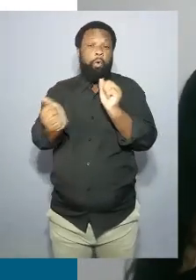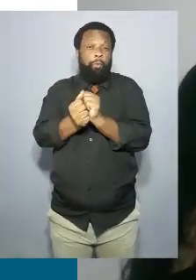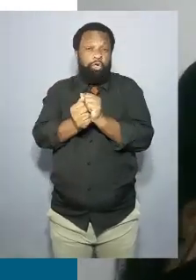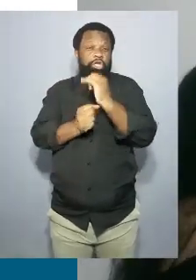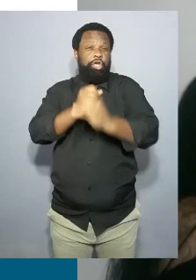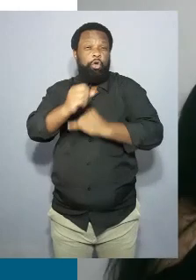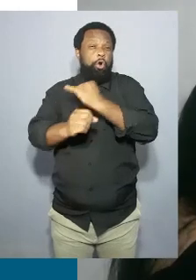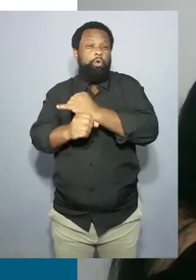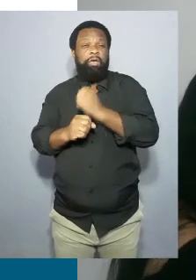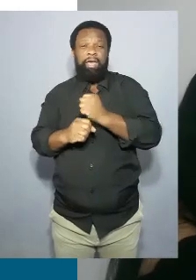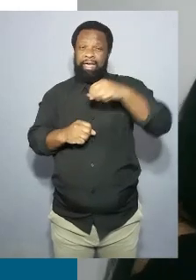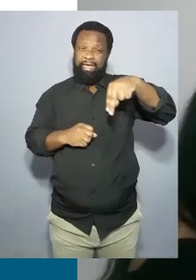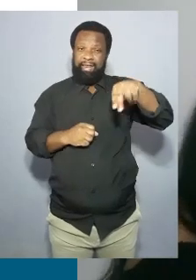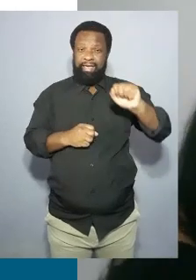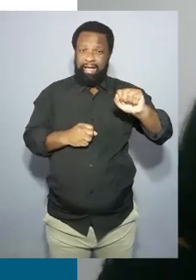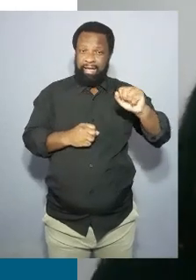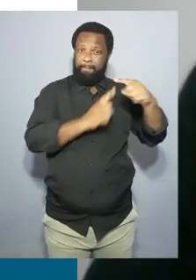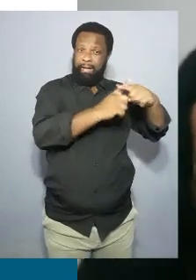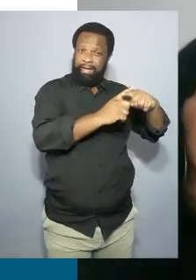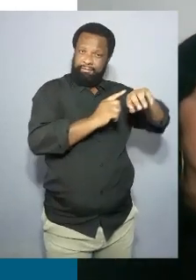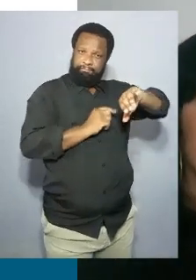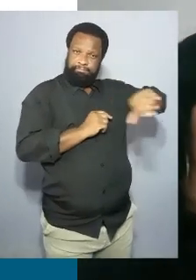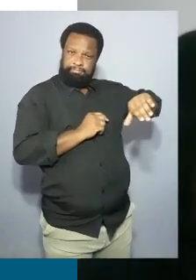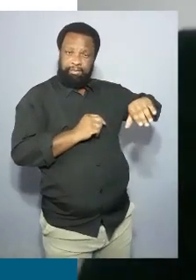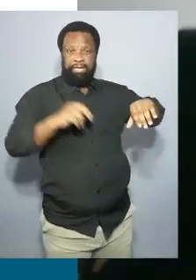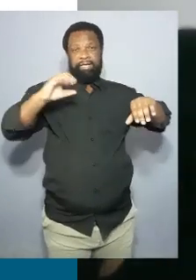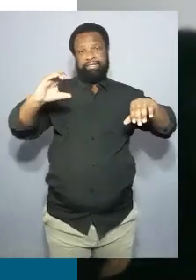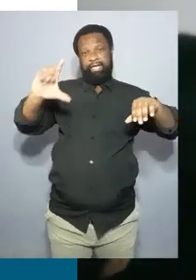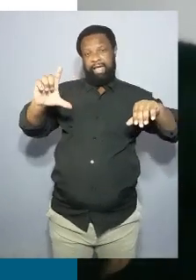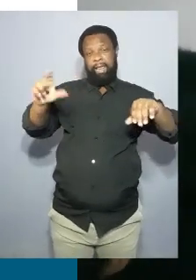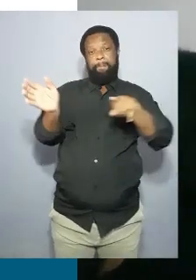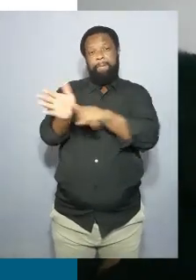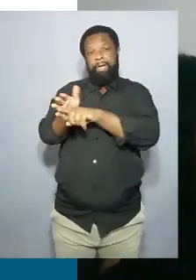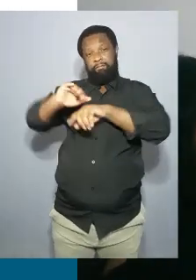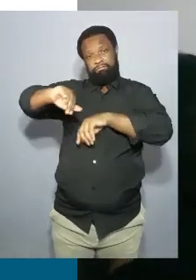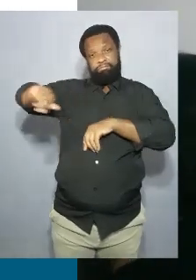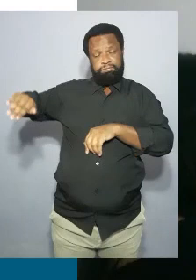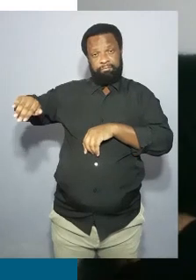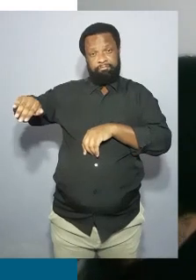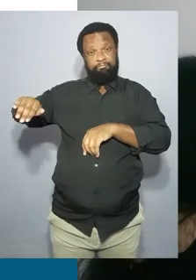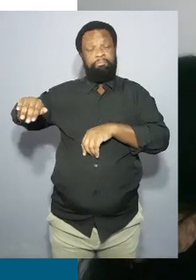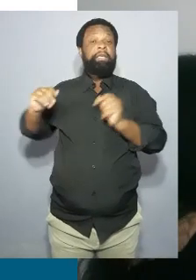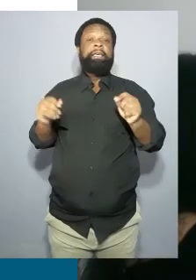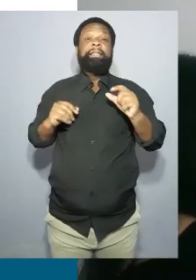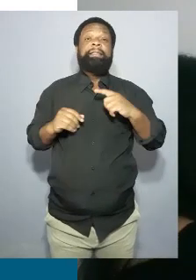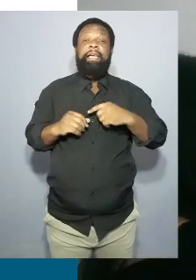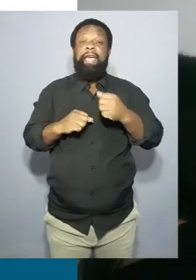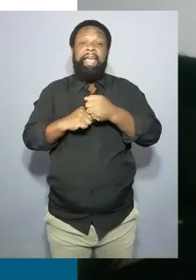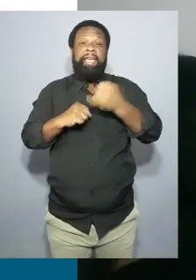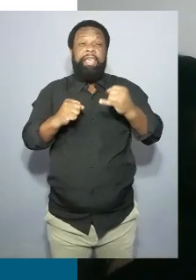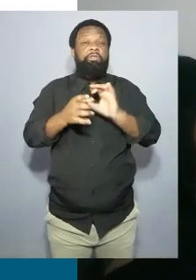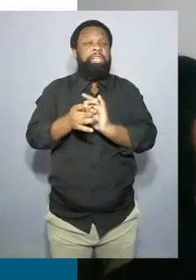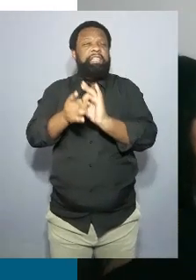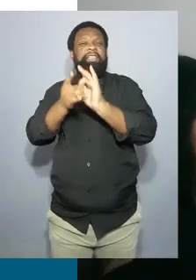fundido, Na+ e Cl- livres. E toda vez que nós temos íons livres,